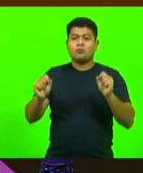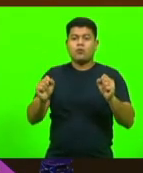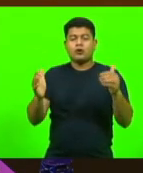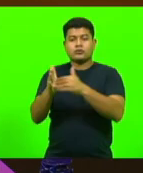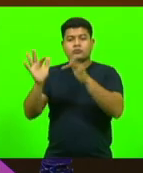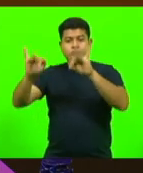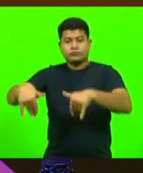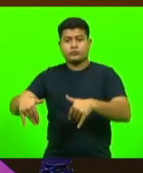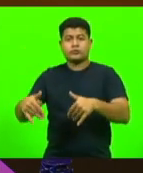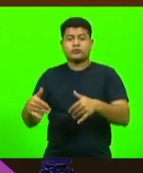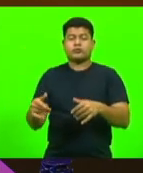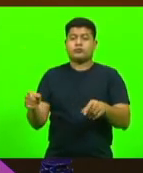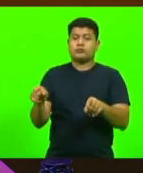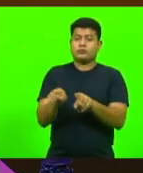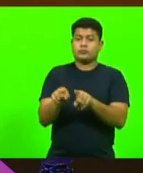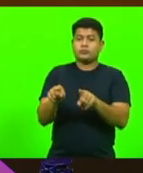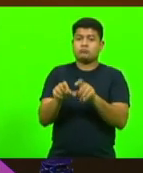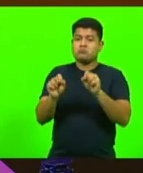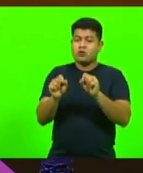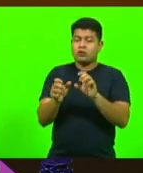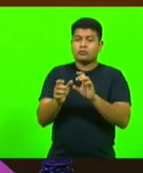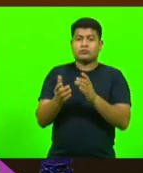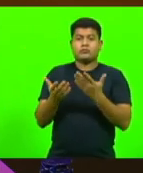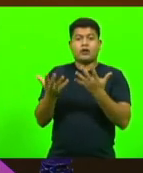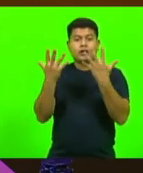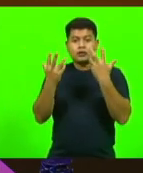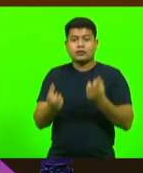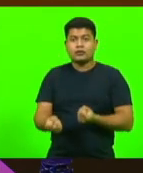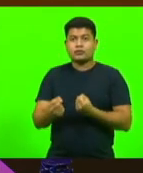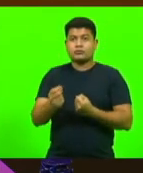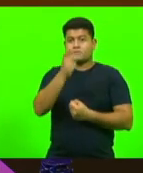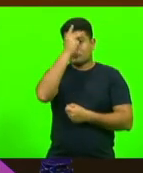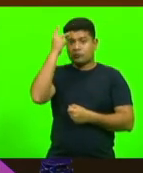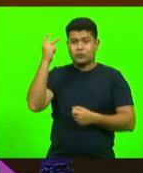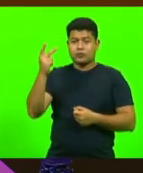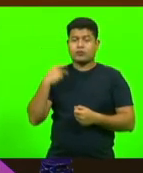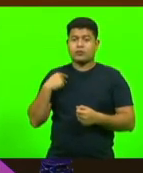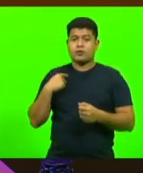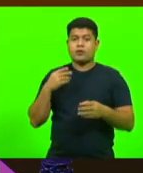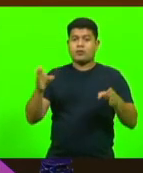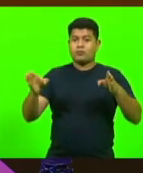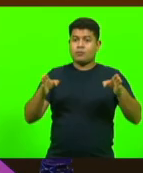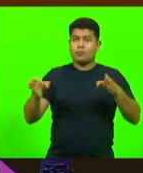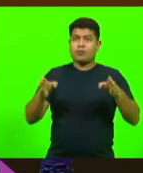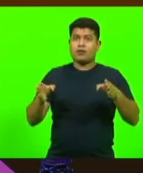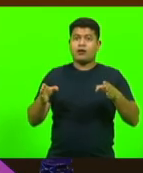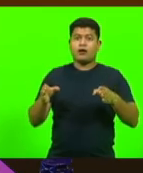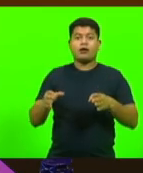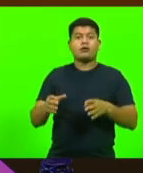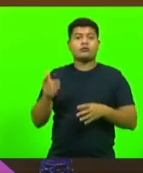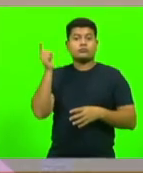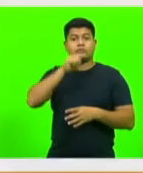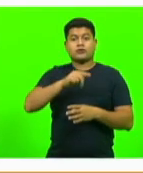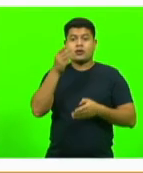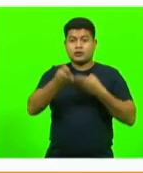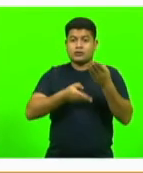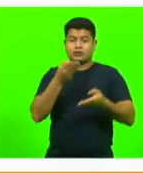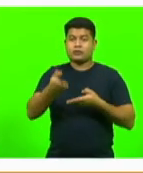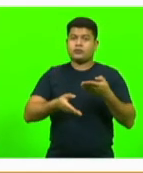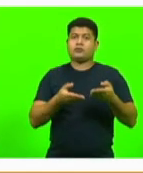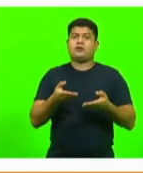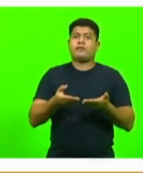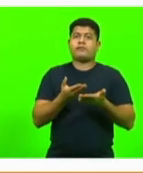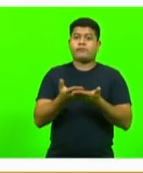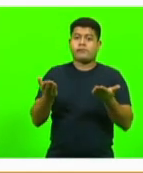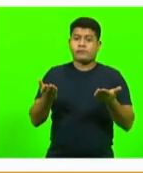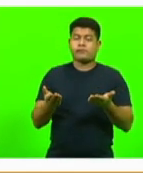motivos possibilita admissão de pessoal para necessidades específicas e com prazo certo a atender necessidade temporária